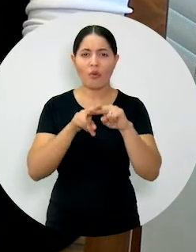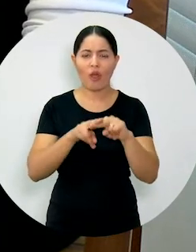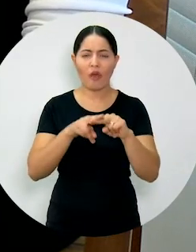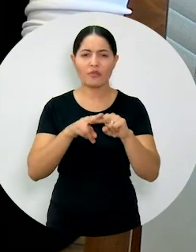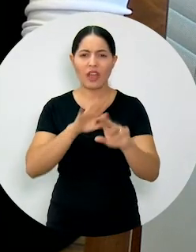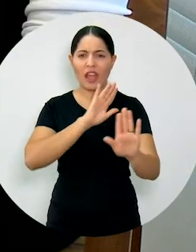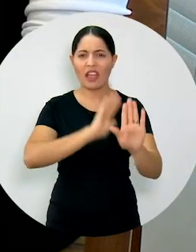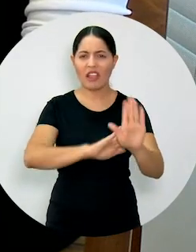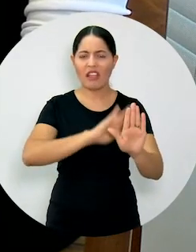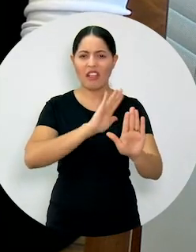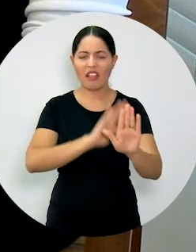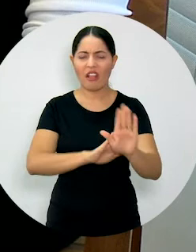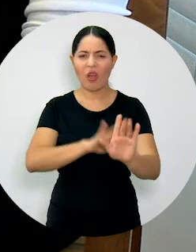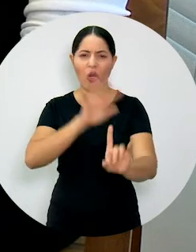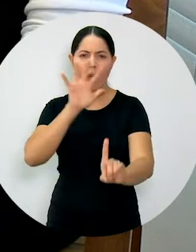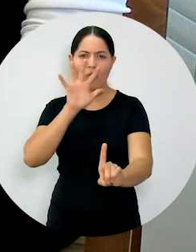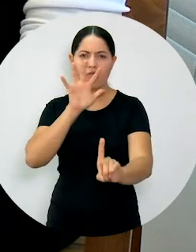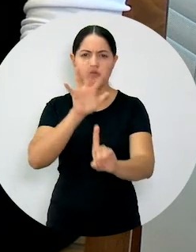das imposições de